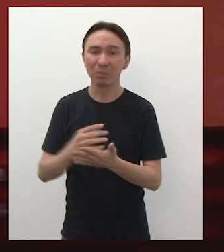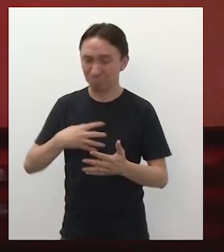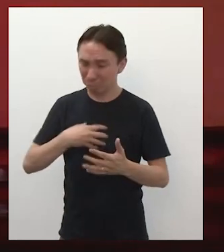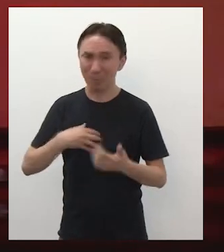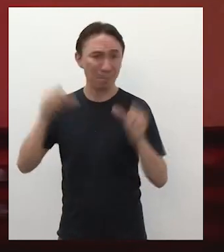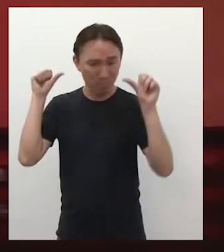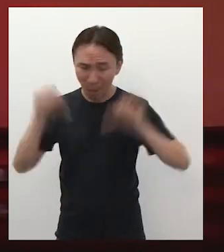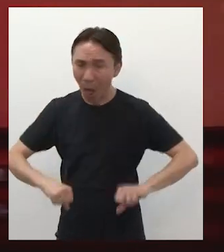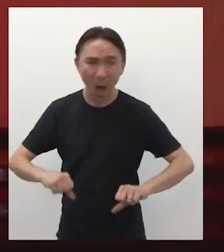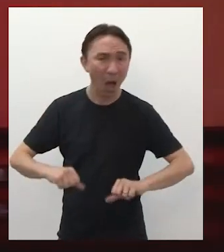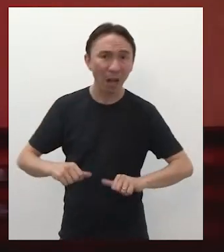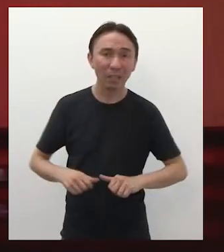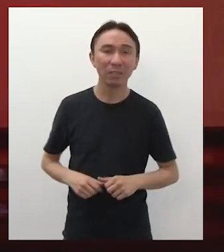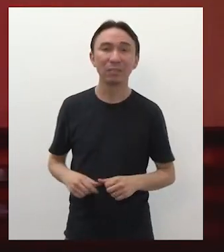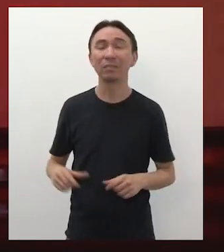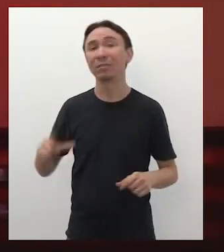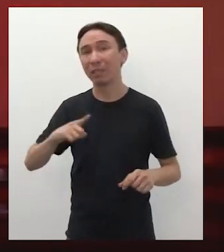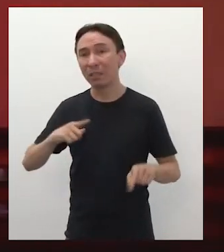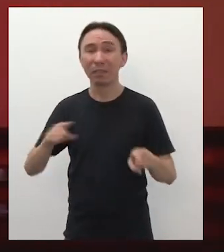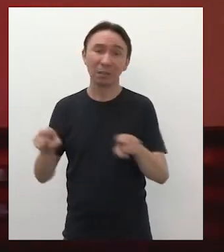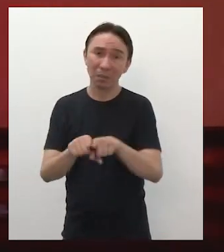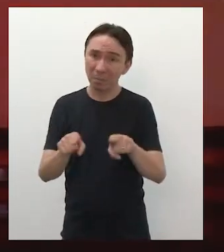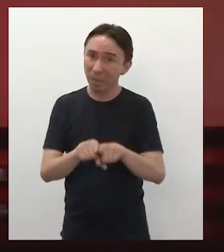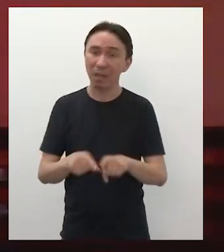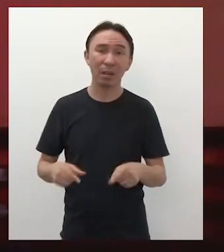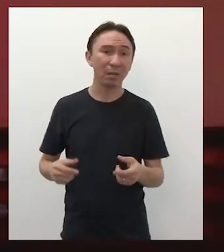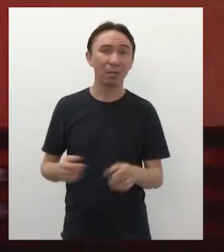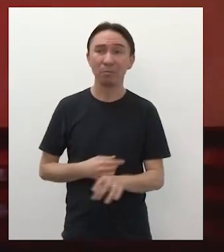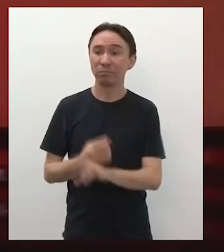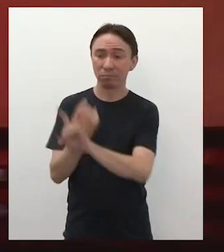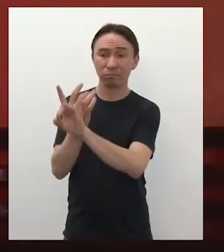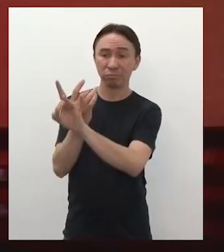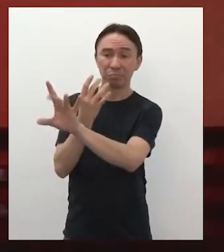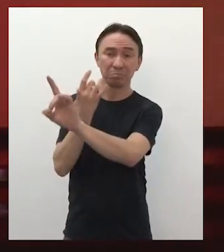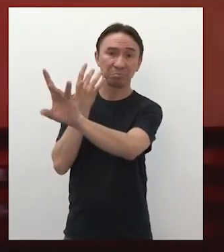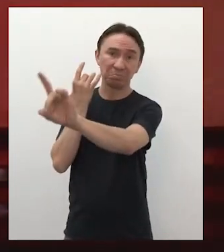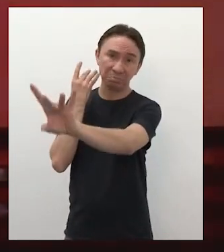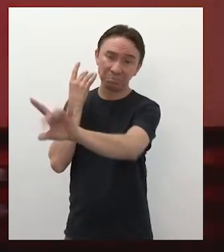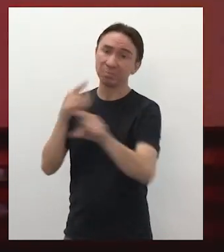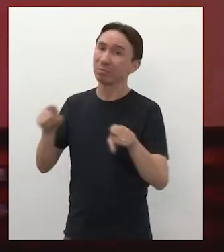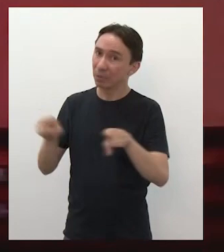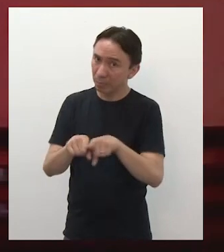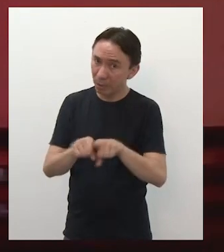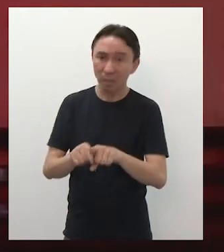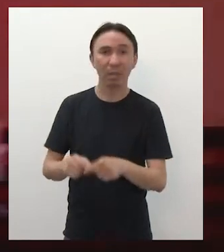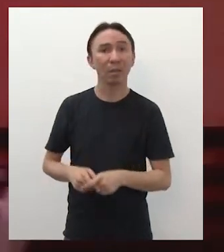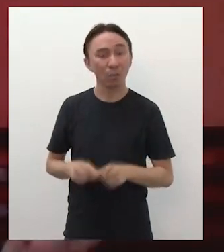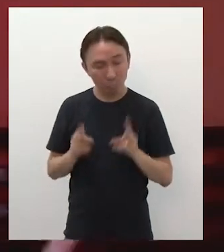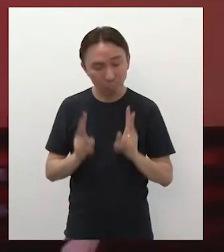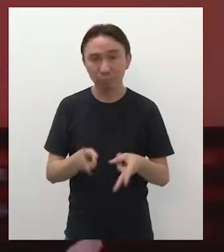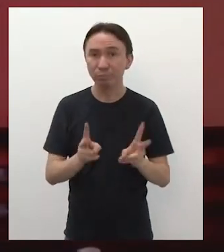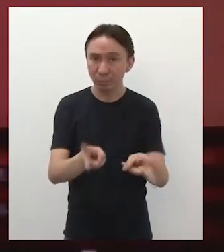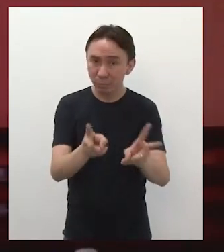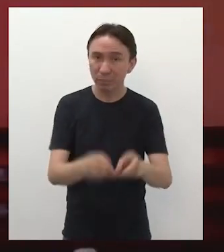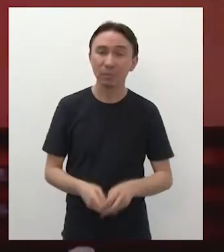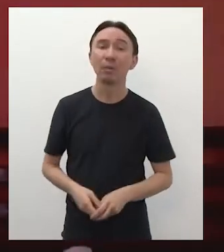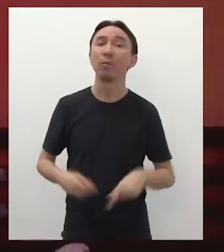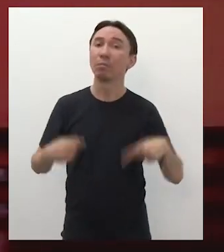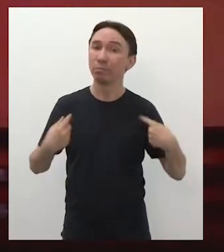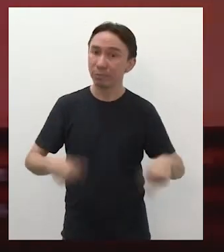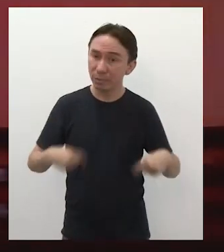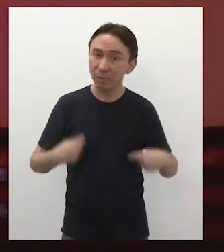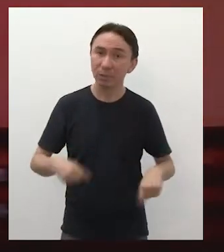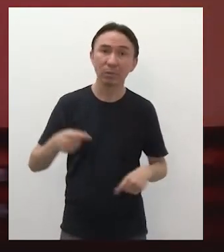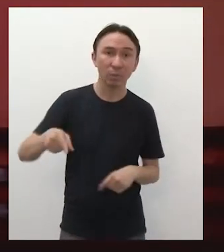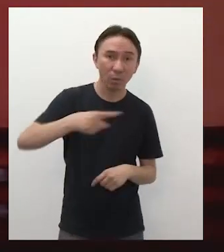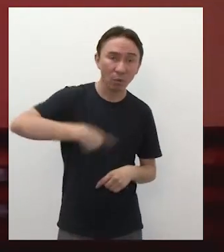esse trabalho remoto ainda, com muitos que não virão ainda para a escola, e a gente precisa ter uma disponibilidade